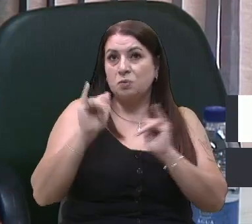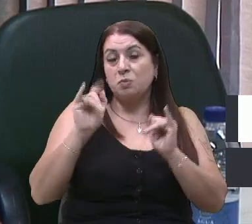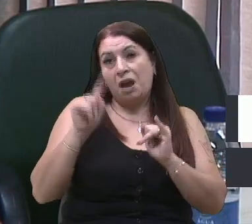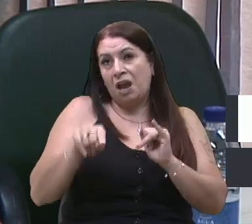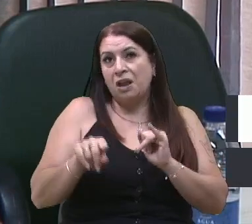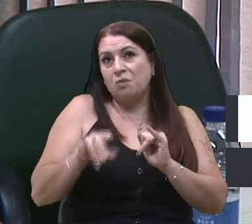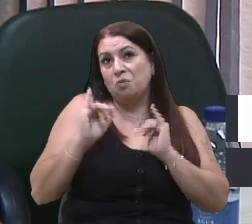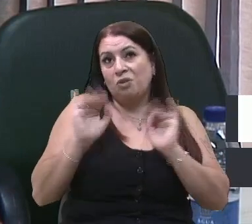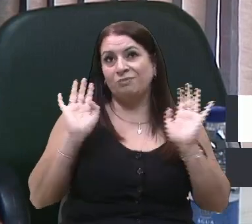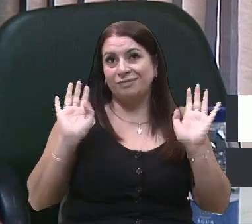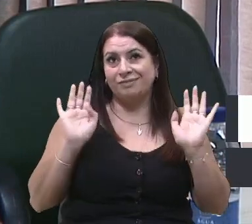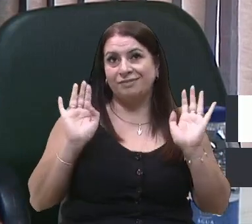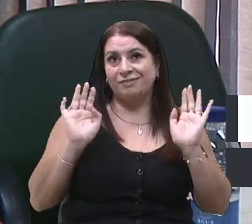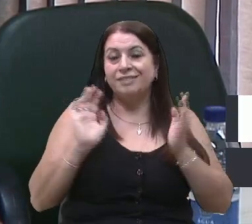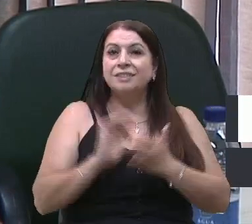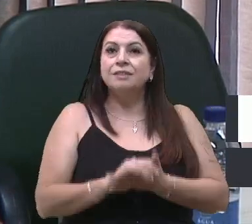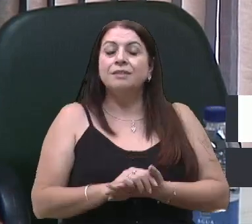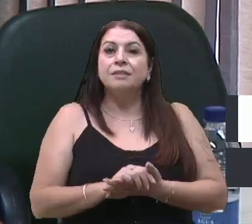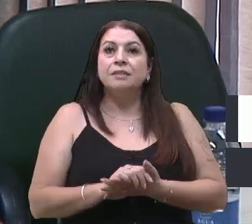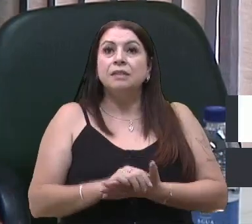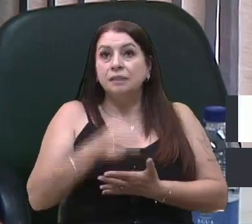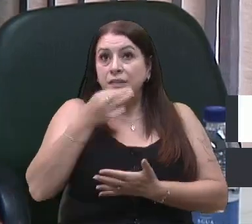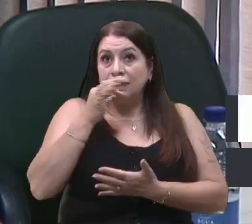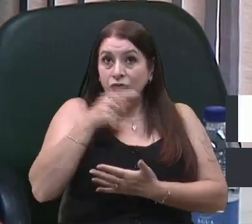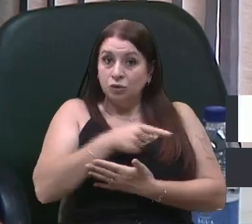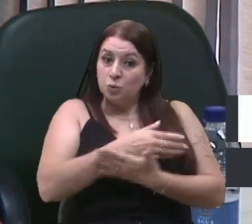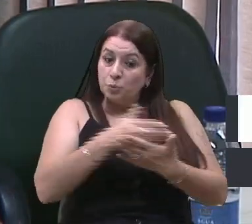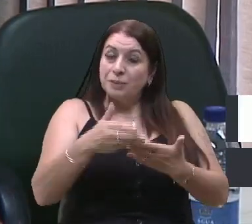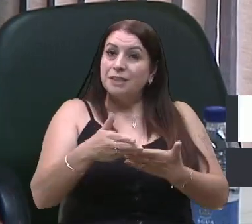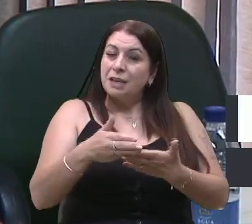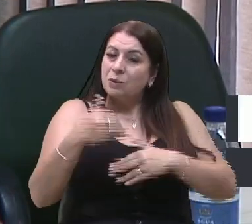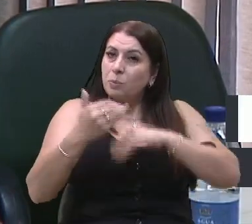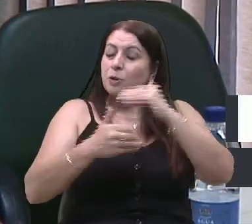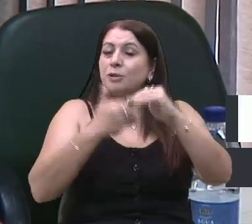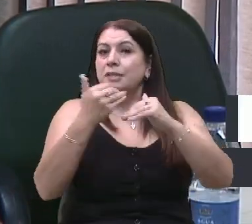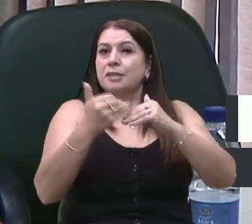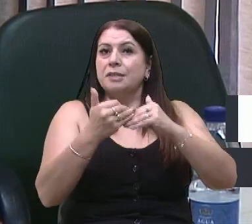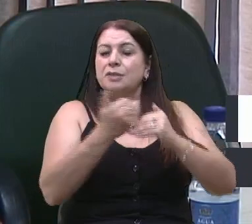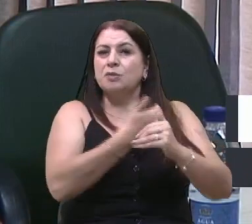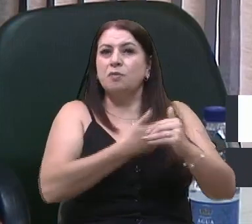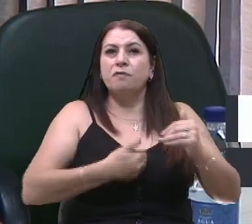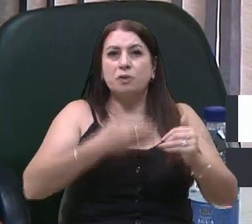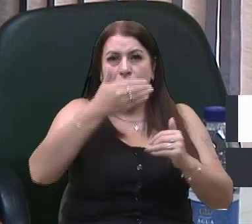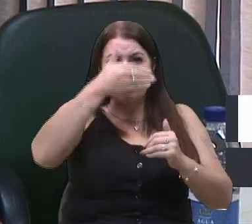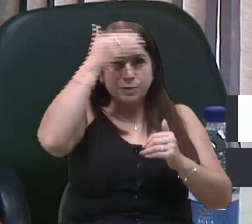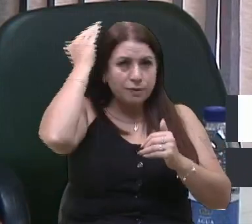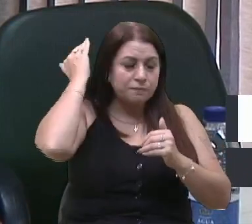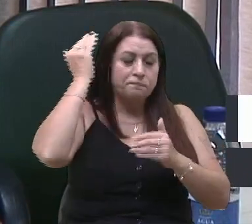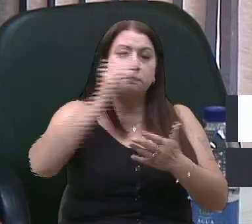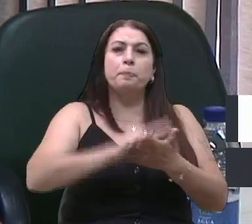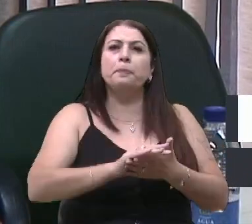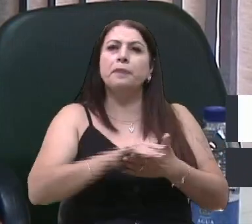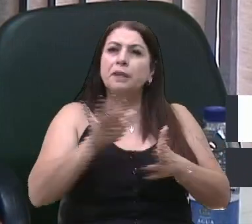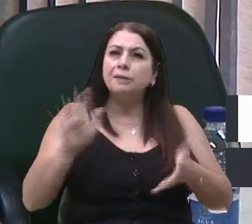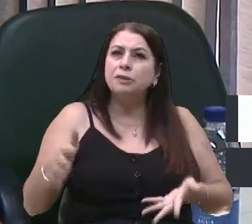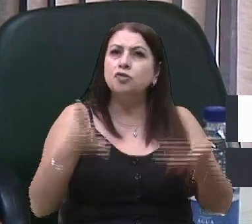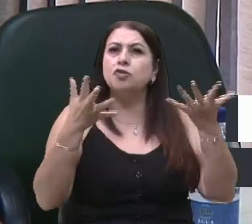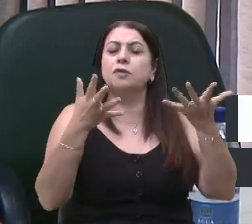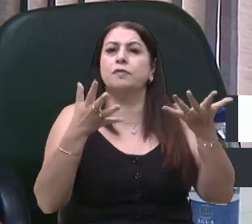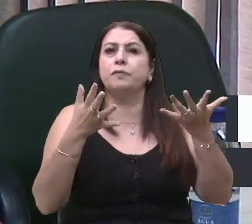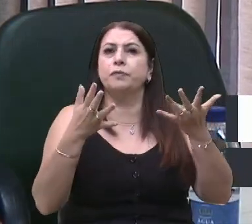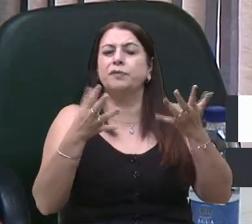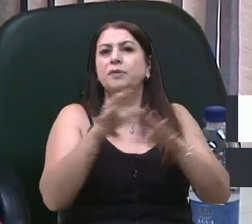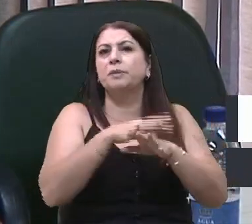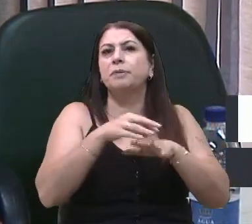ônibus. Né? E Caxias do Sul tinha começado um processo lá no governo Alceu, né, de incentivo ao transporte coletivo,